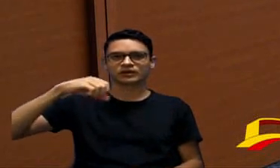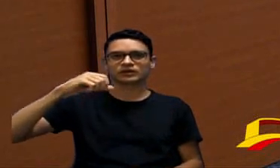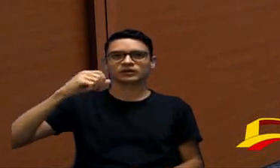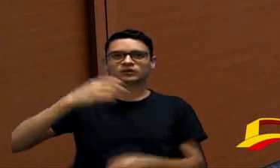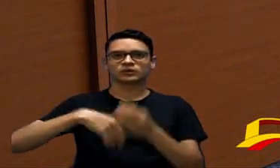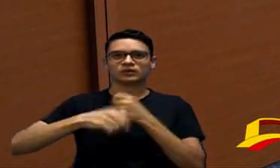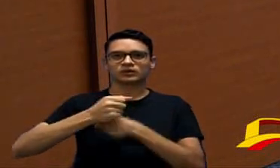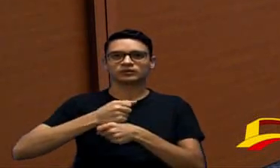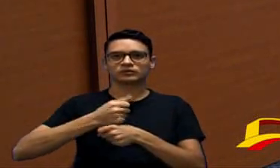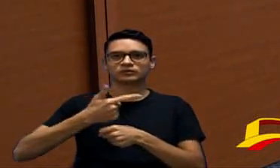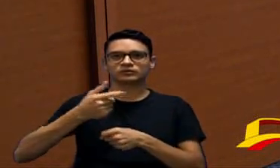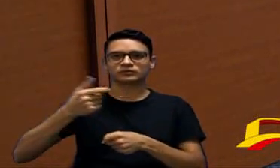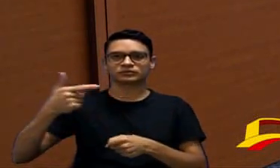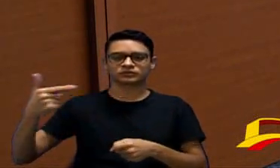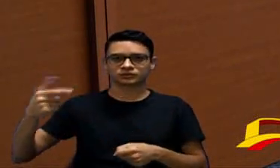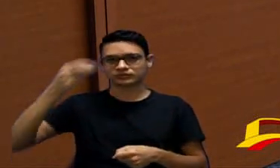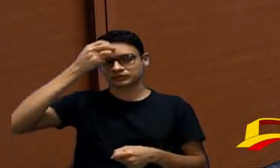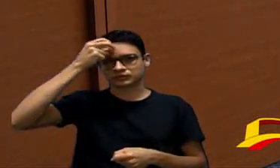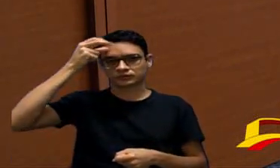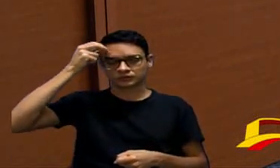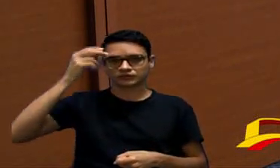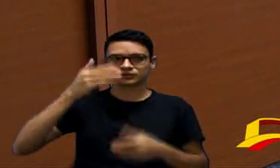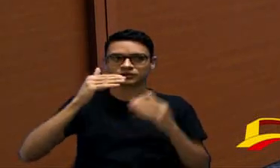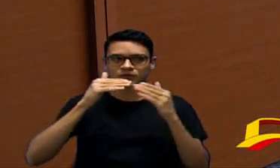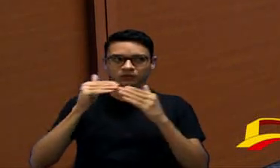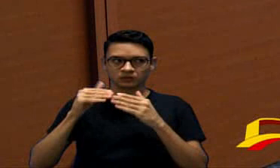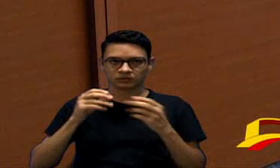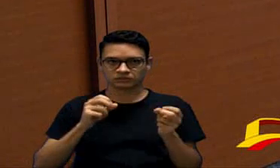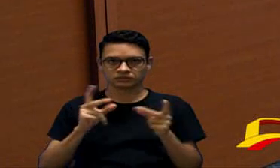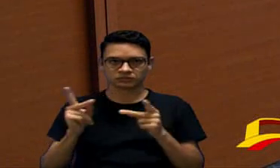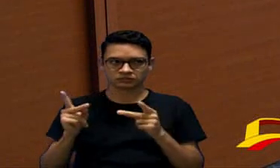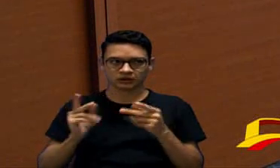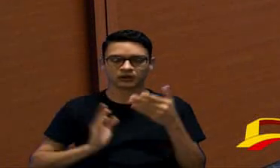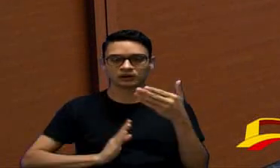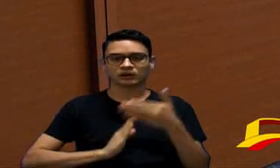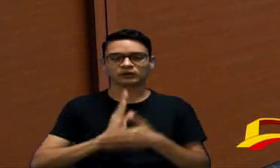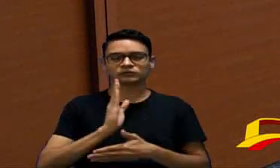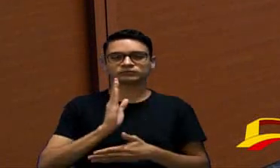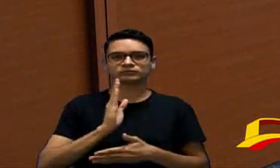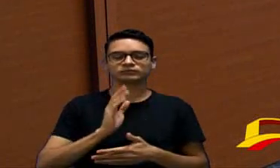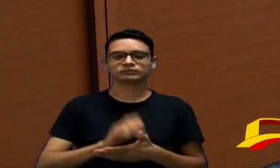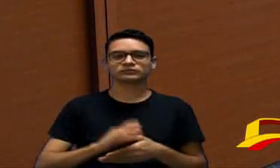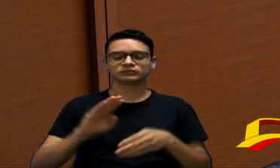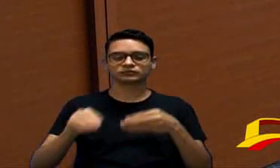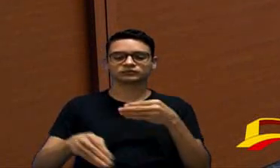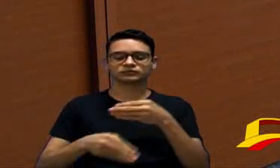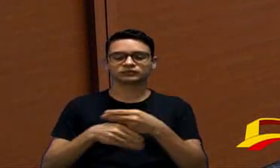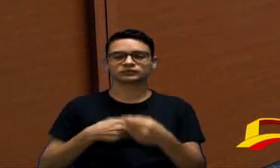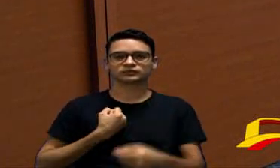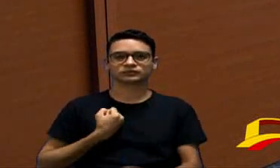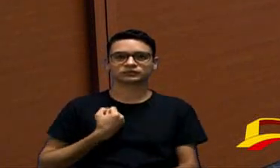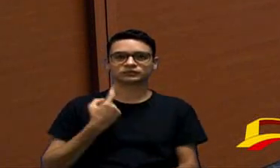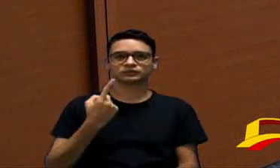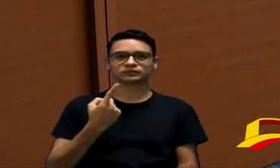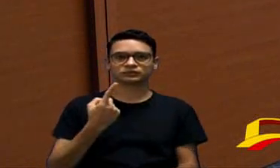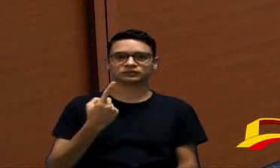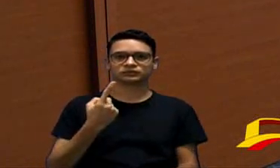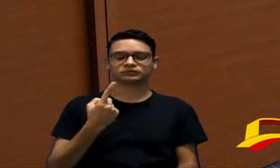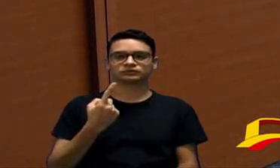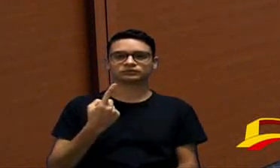129/2022 do Executivo. Os vereadores que concordam, permaneçam como estão. Os contrários, que isso está aprovado. Tem uma emenda número 1.